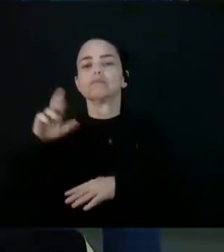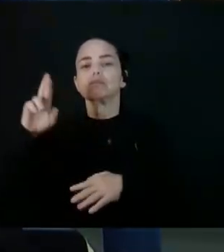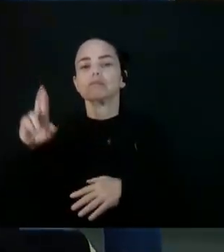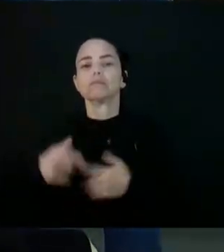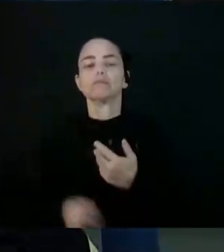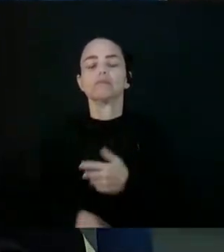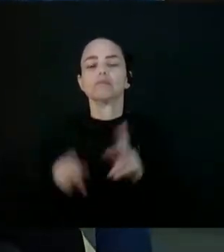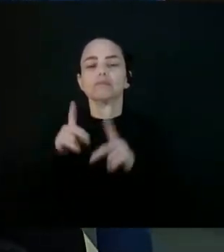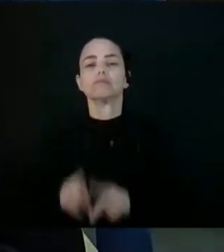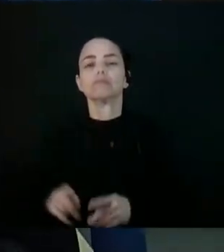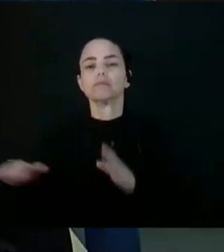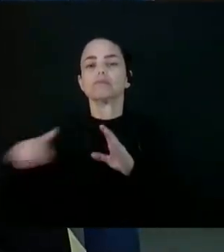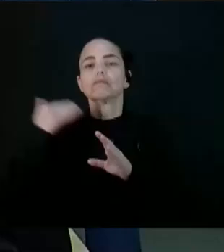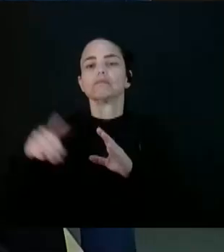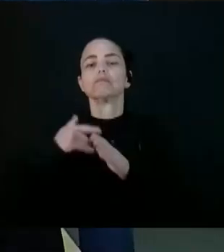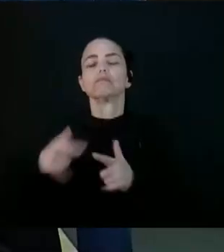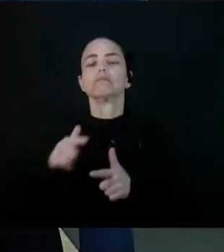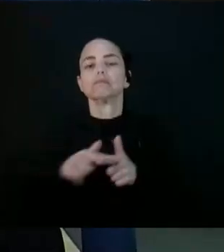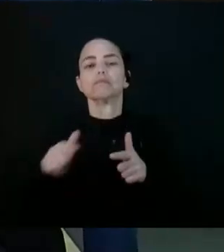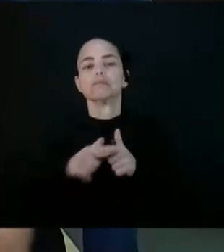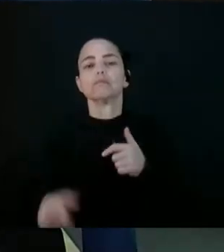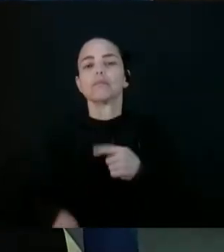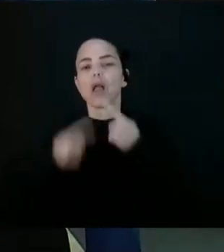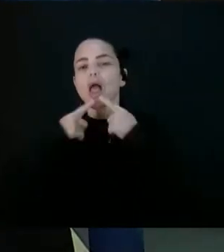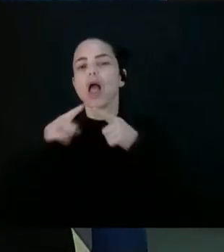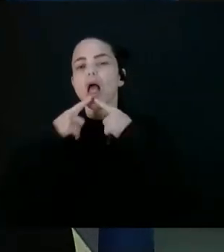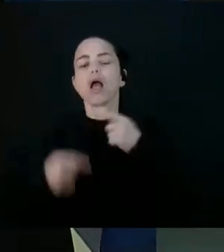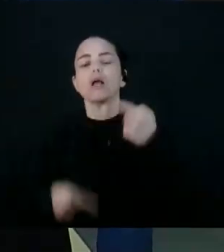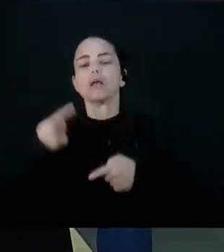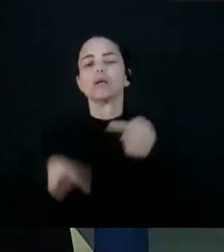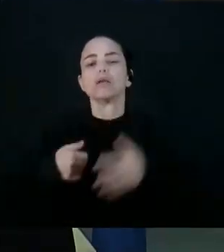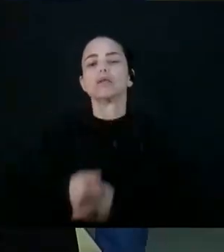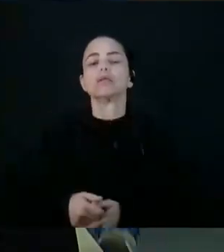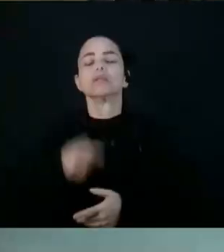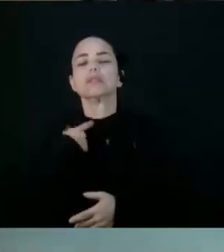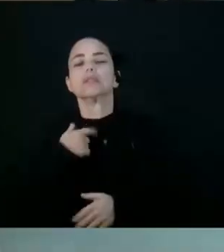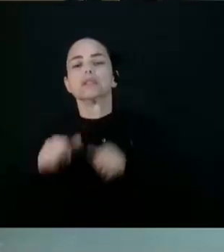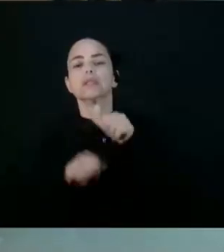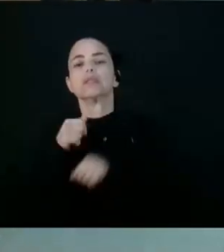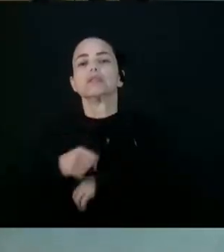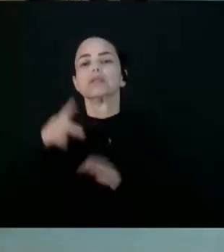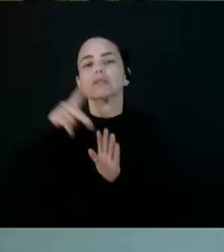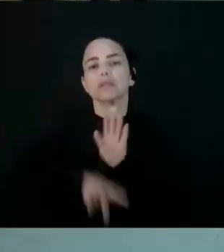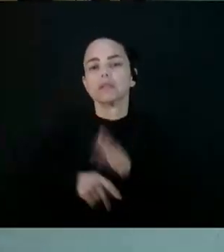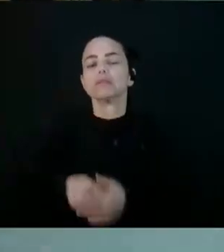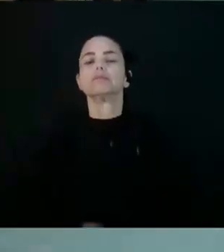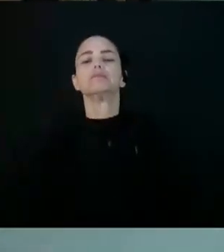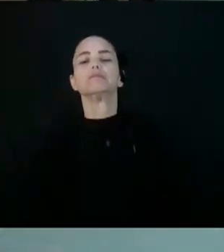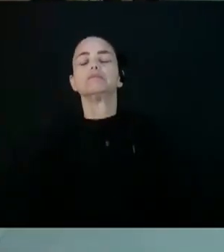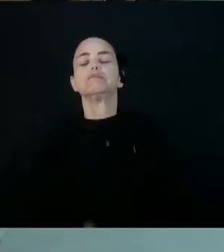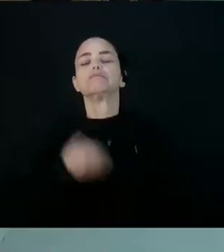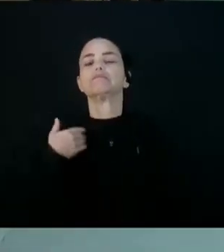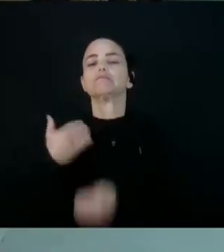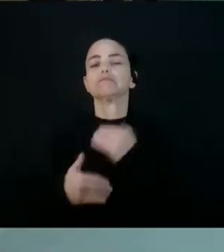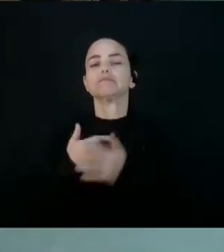demandas que os vereadores discutem, trabalham e transformam muitas vezes em projeto de lei. Desenvolvido pela Escola do Legislativo de